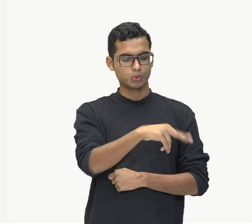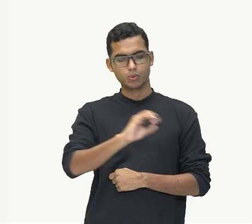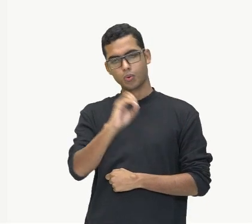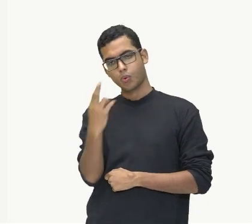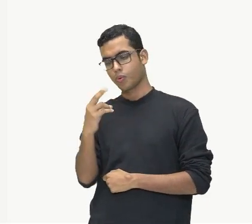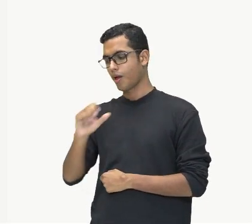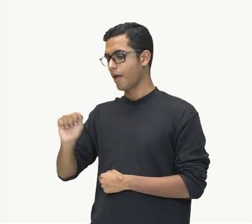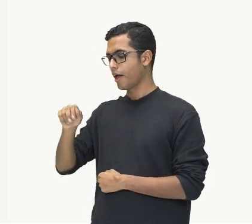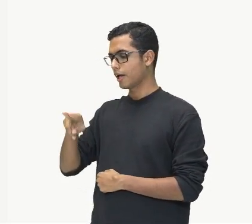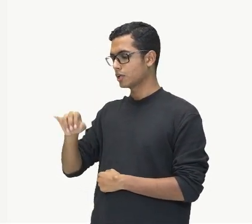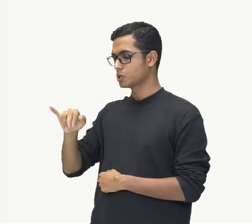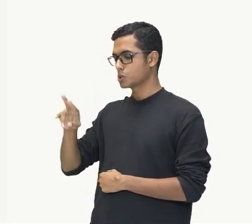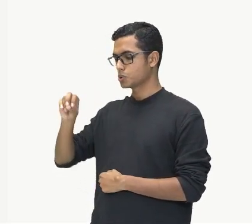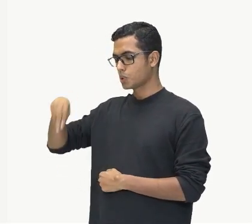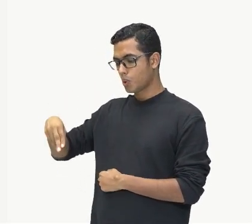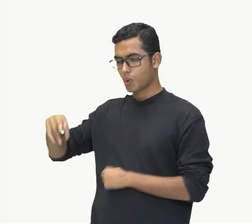Arrhenius,